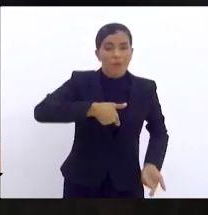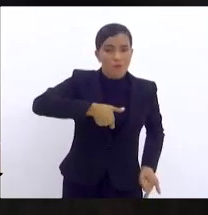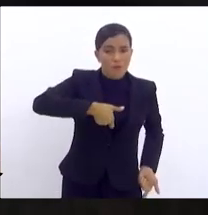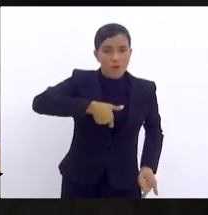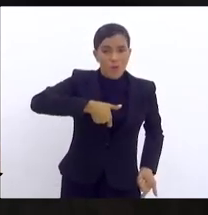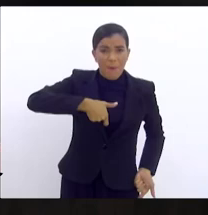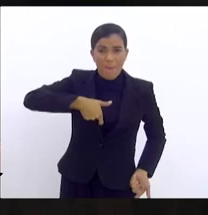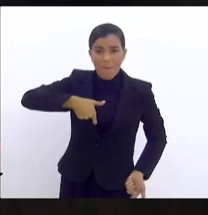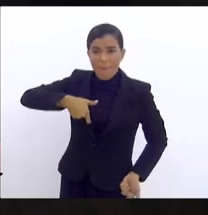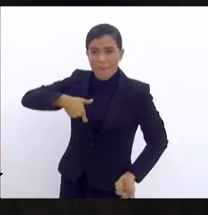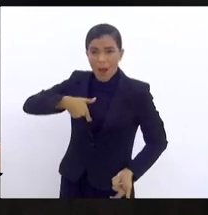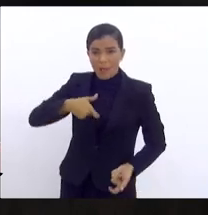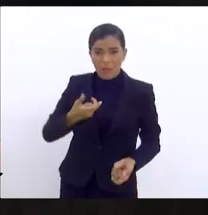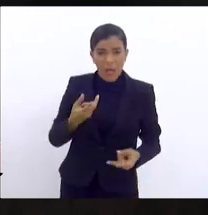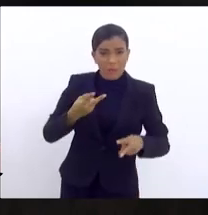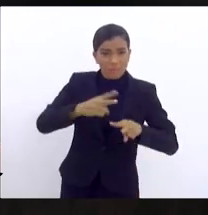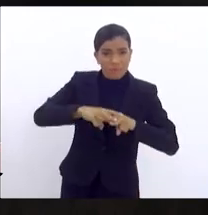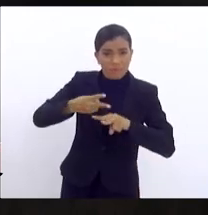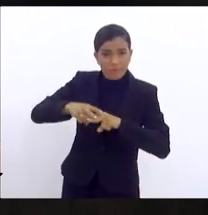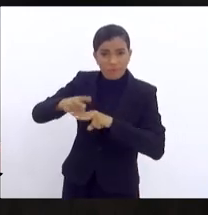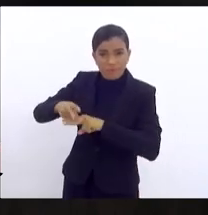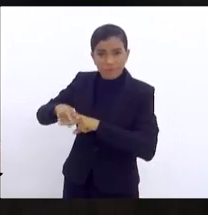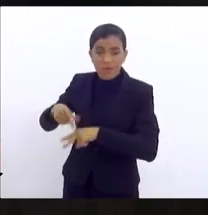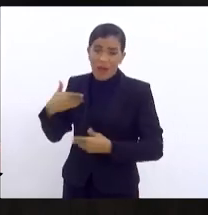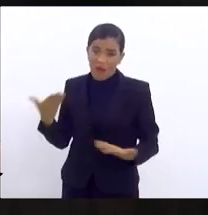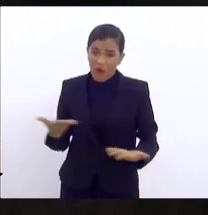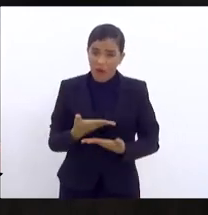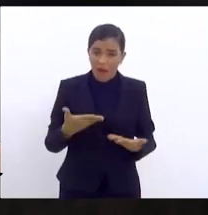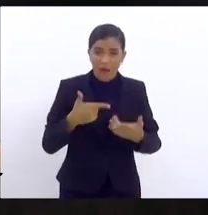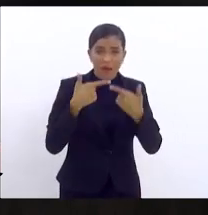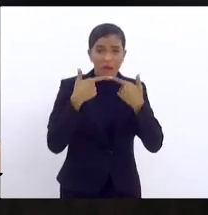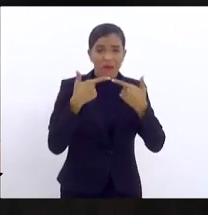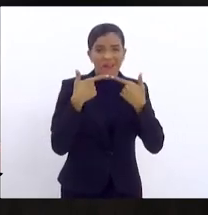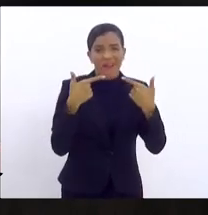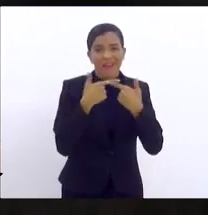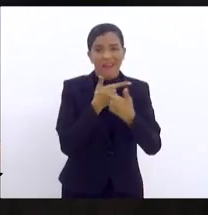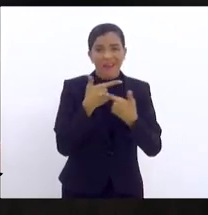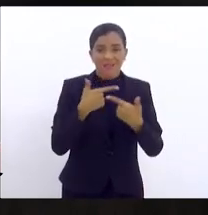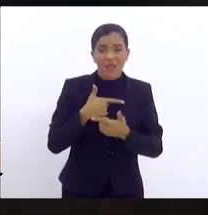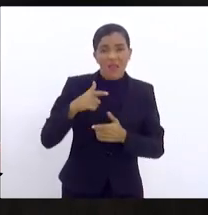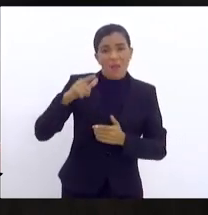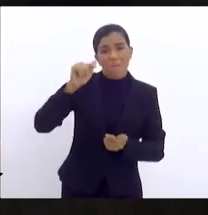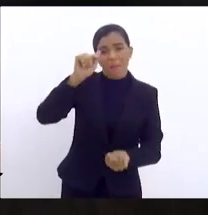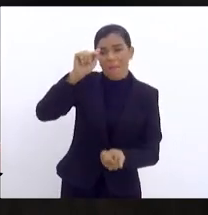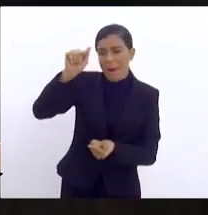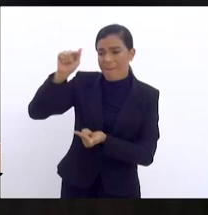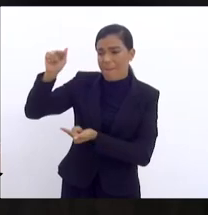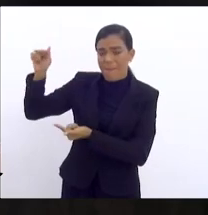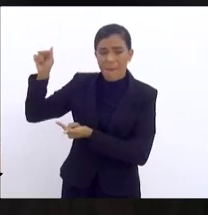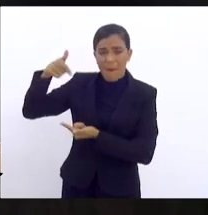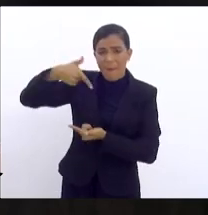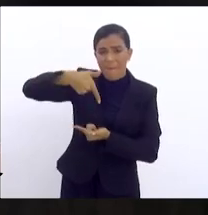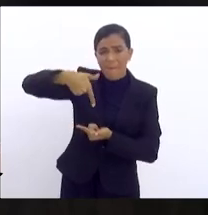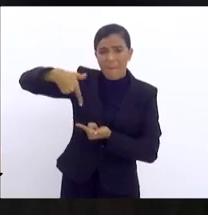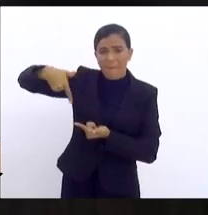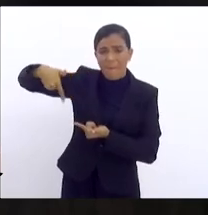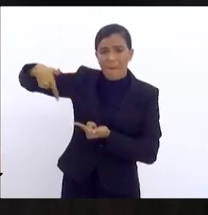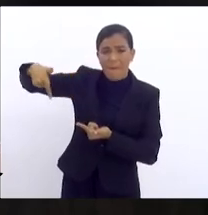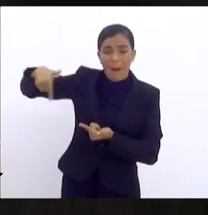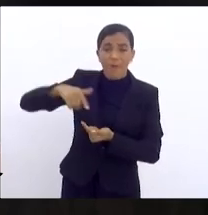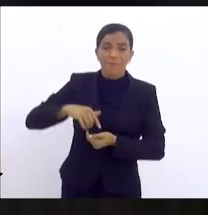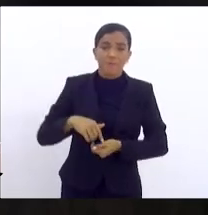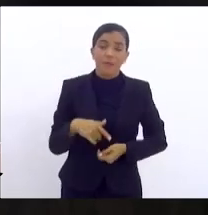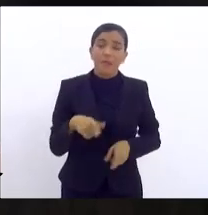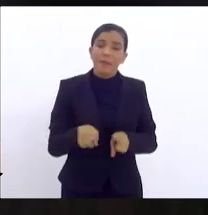apreendidos os caras balançava hoje eles estão rindo com a quantidade de fuzis e uma coisa que é importante a ser dita